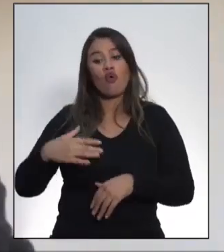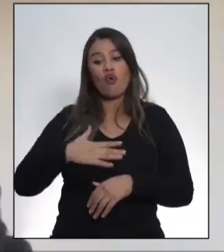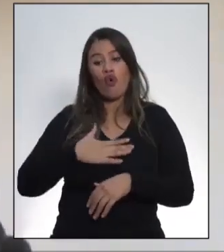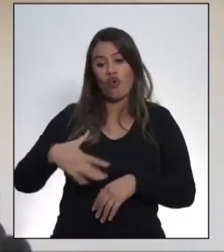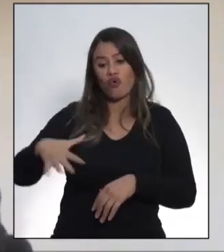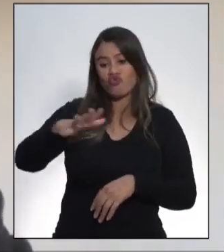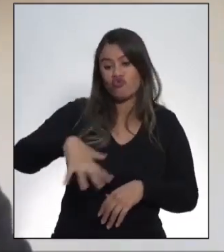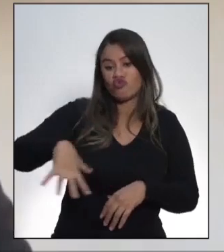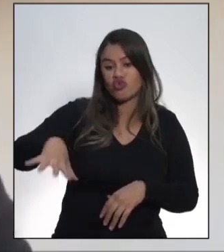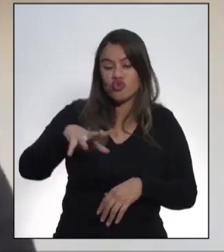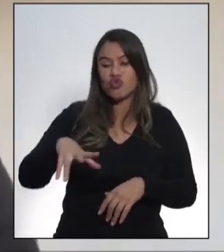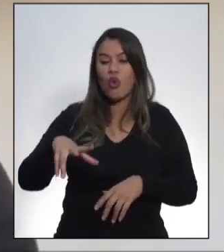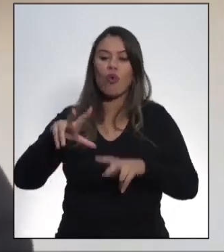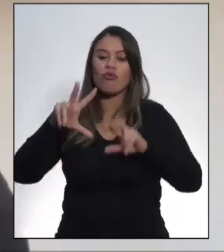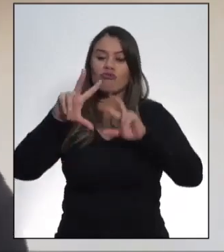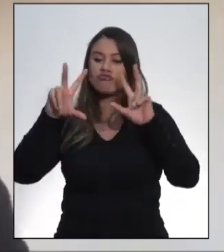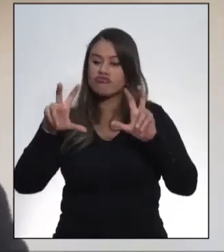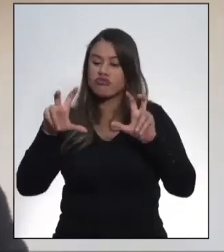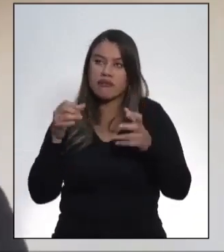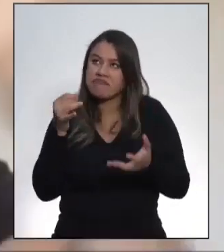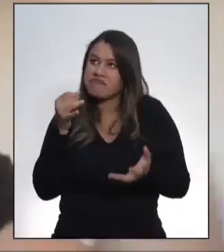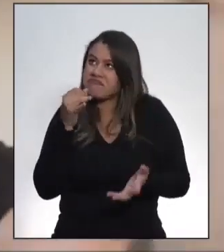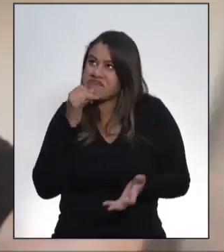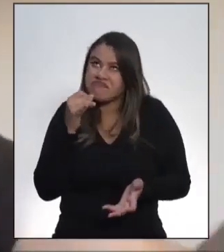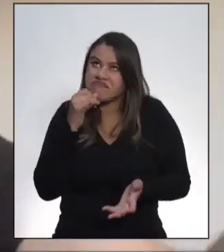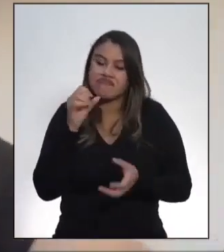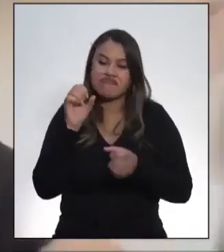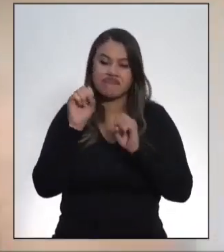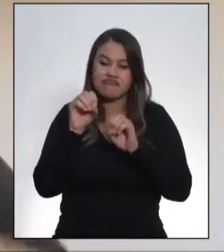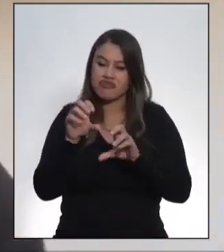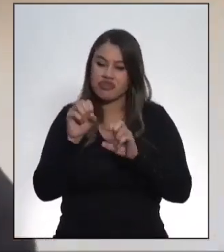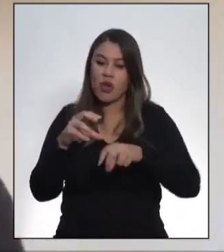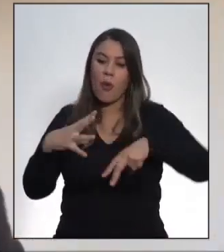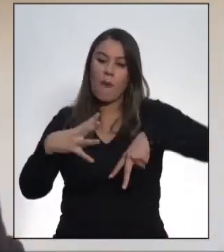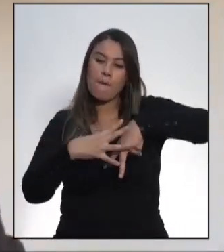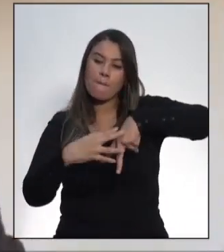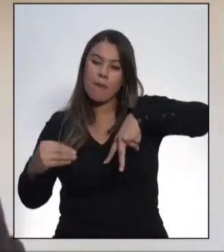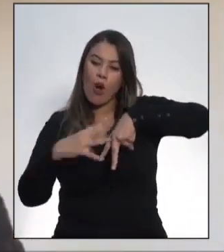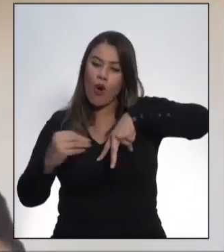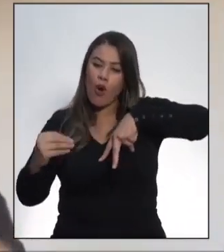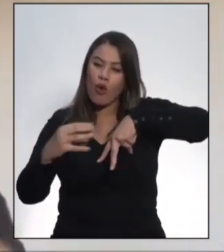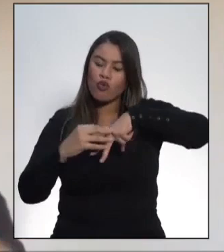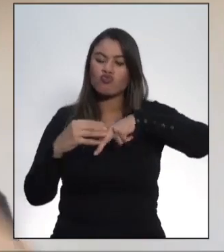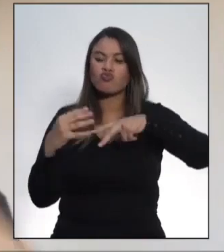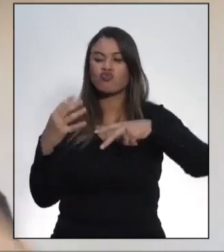de um setor. Educação, moda, turismo,